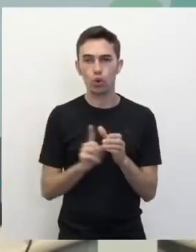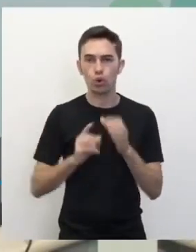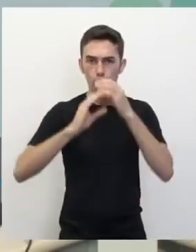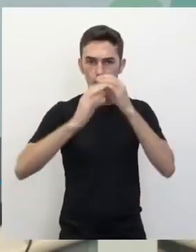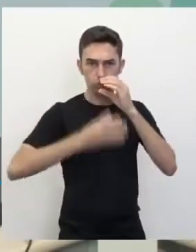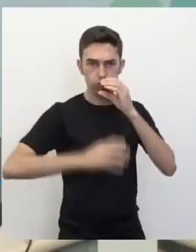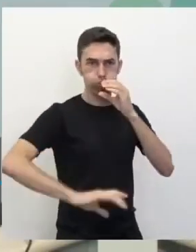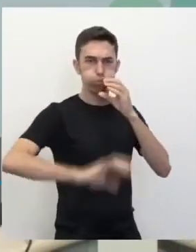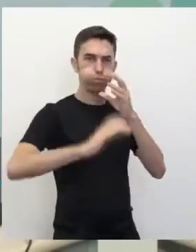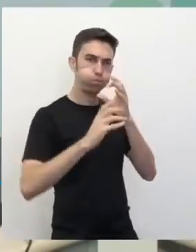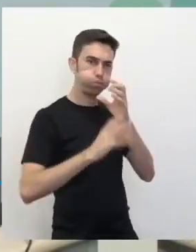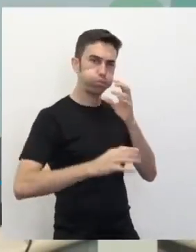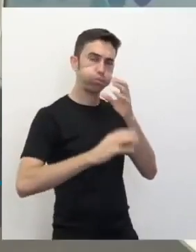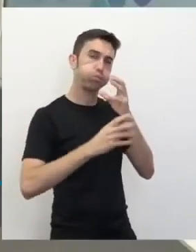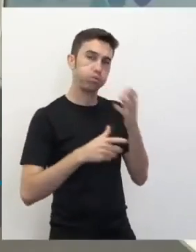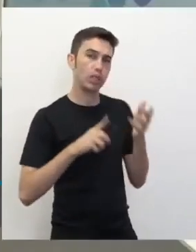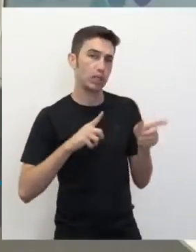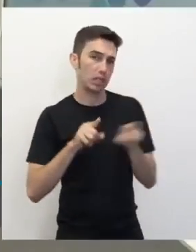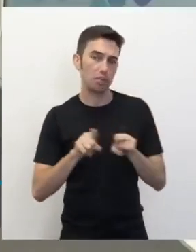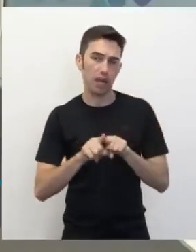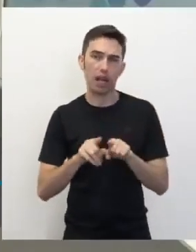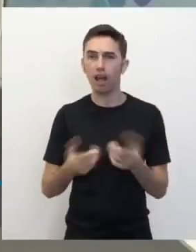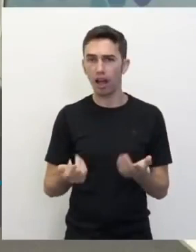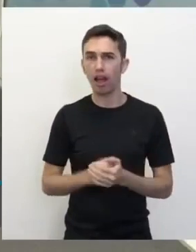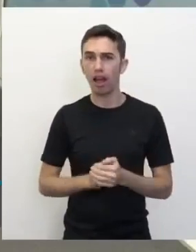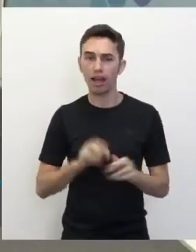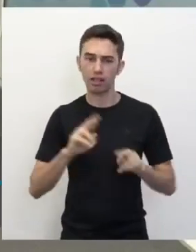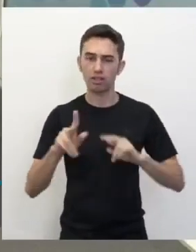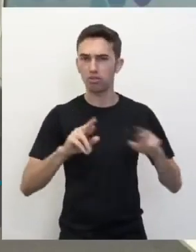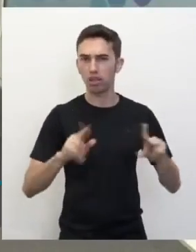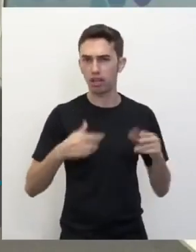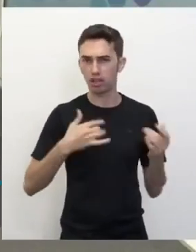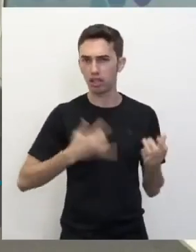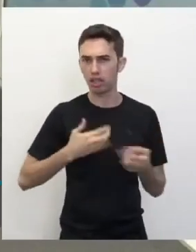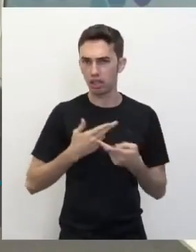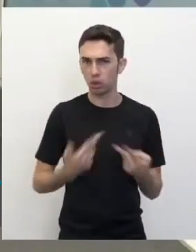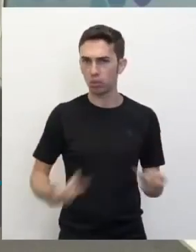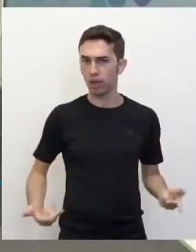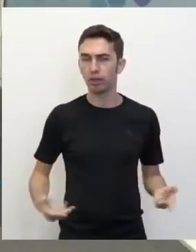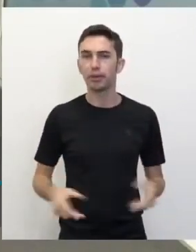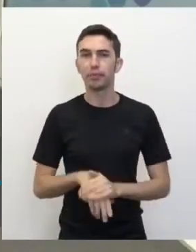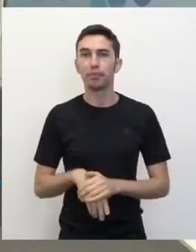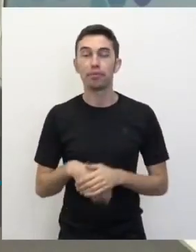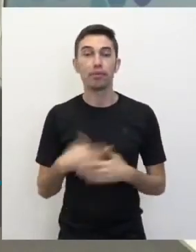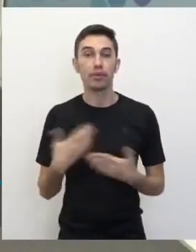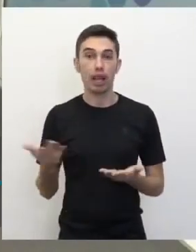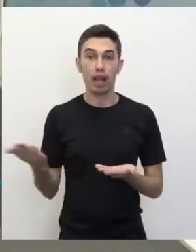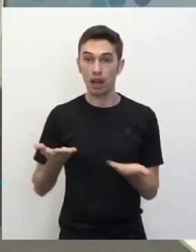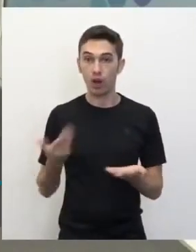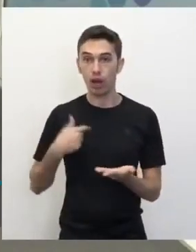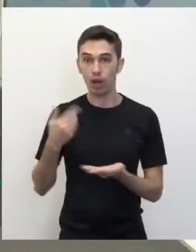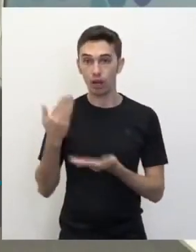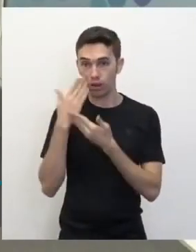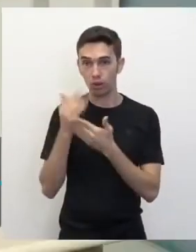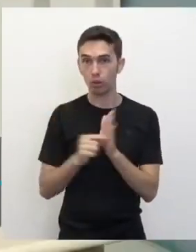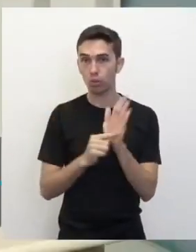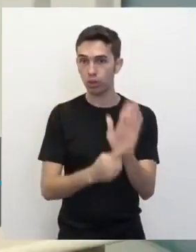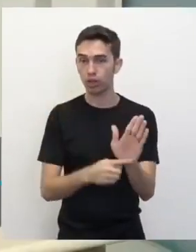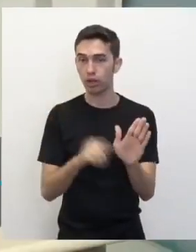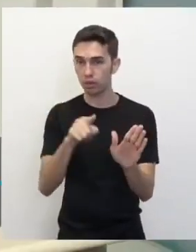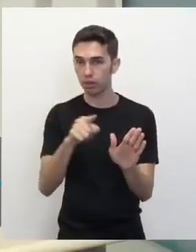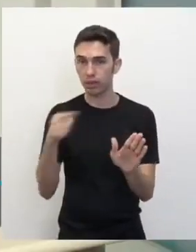saxofone, dependendo como for. É verdade, instrumentos diferentes. Eu trouxe para vocês, para a gente ter uma ideia de densidade,